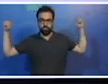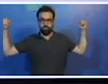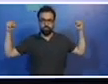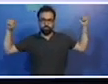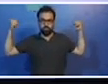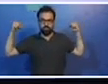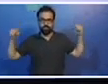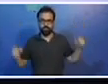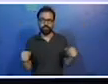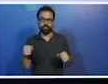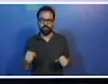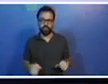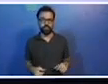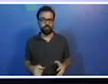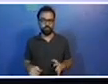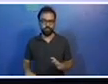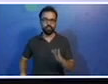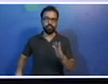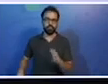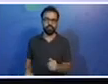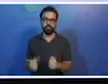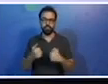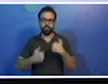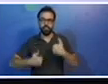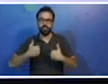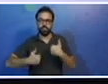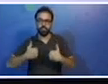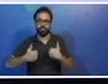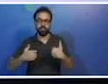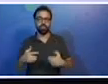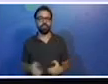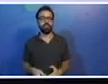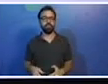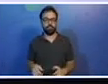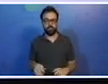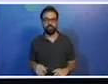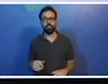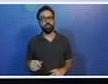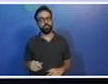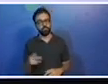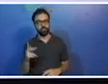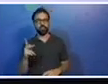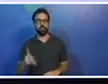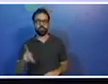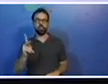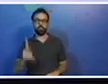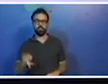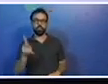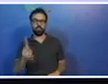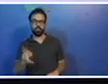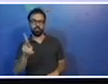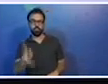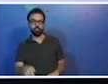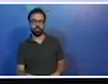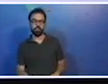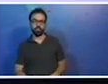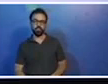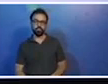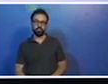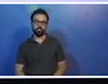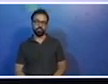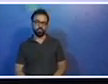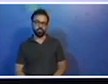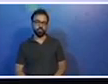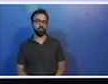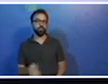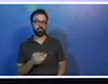Coloquei o exemplo ali, ó, de jogar futebol. Para a pessoa é uma ação habitual, não é? Vamos ver como é que funciona? Olha lá. Qual